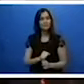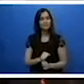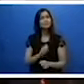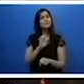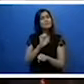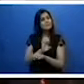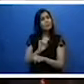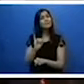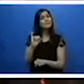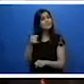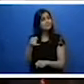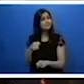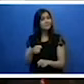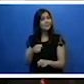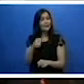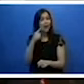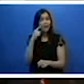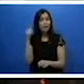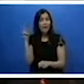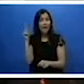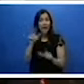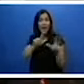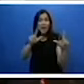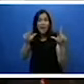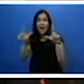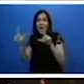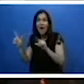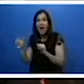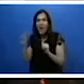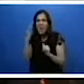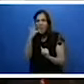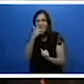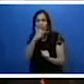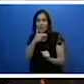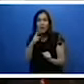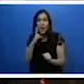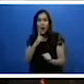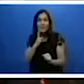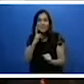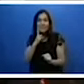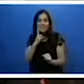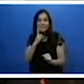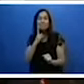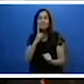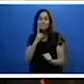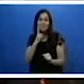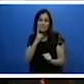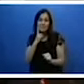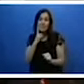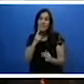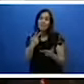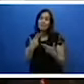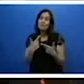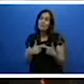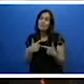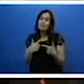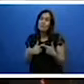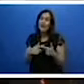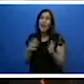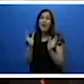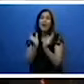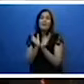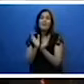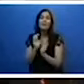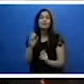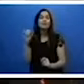espero que sim. Tá vendo que hoje o nosso cenário está todo lindo, todo rosa, em respeito, né, à